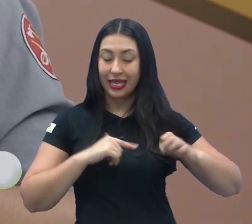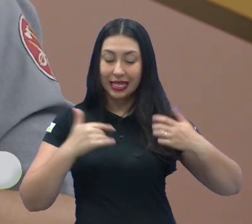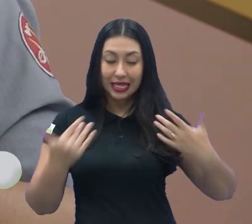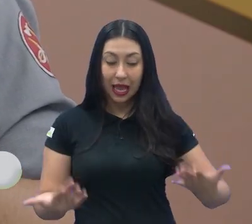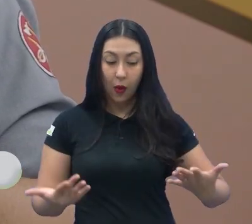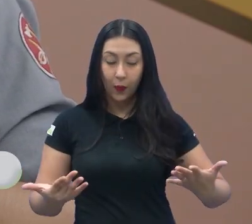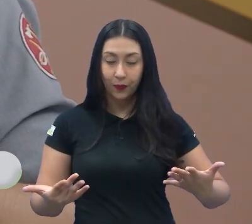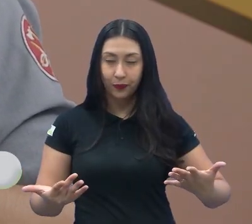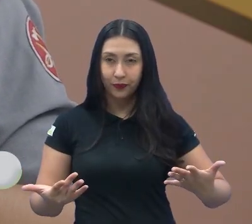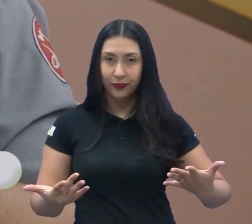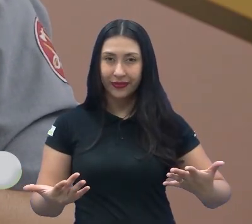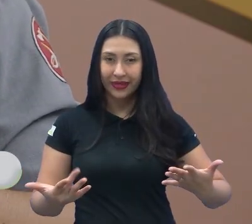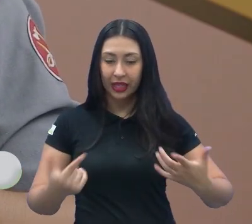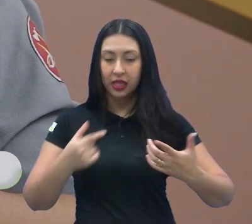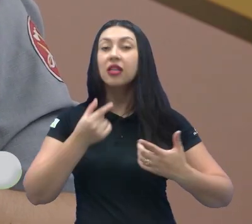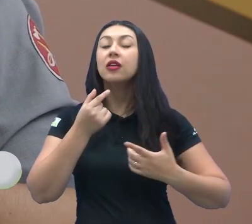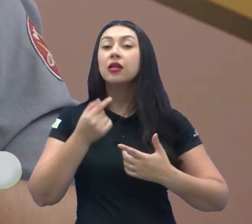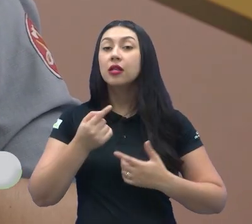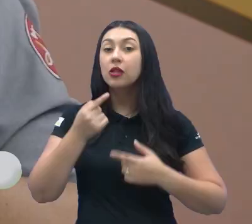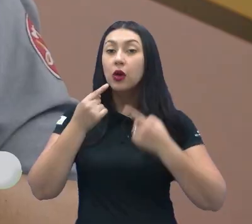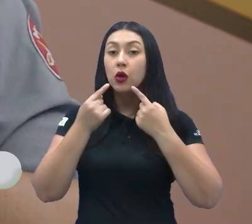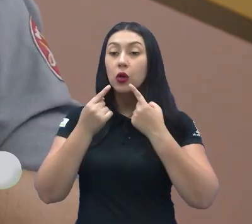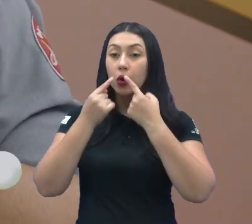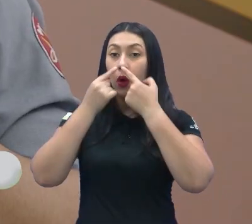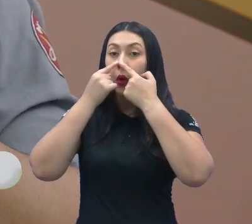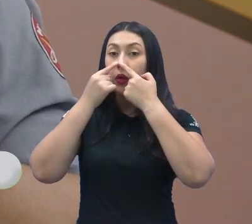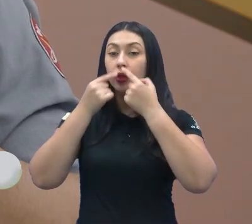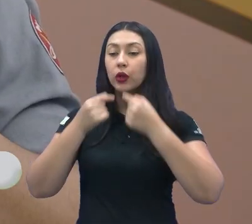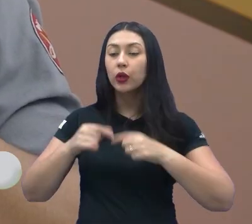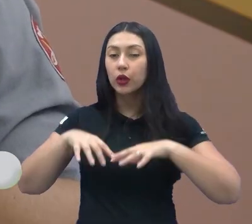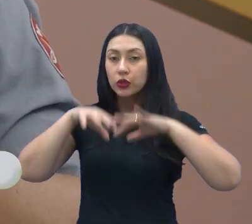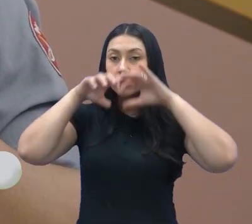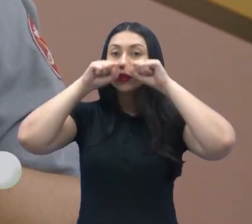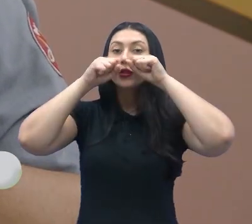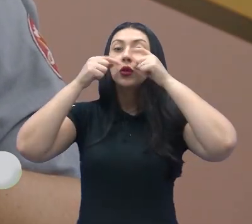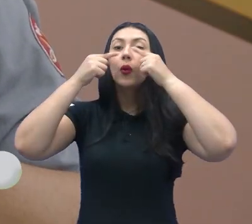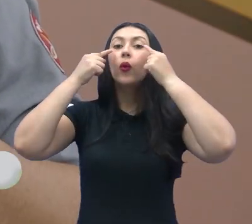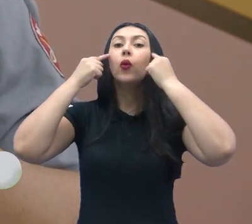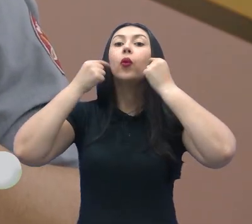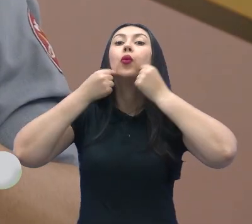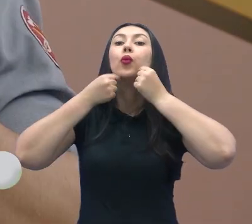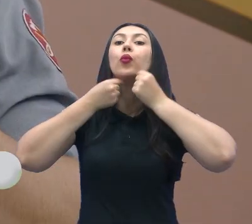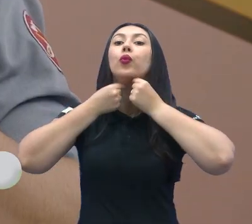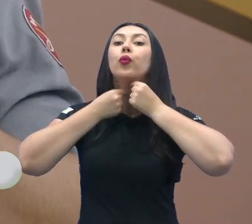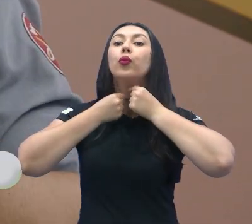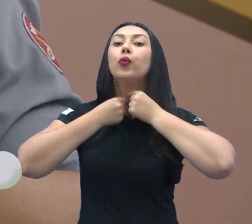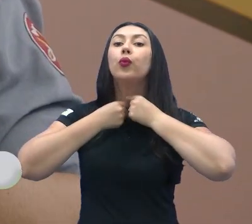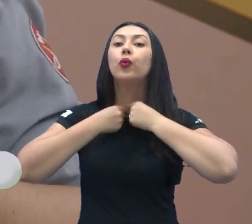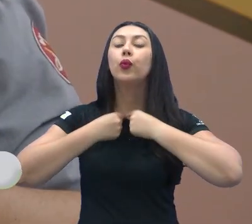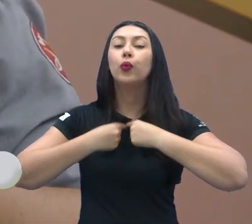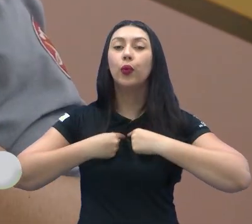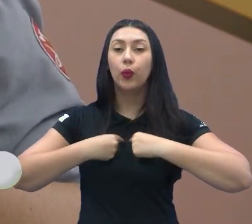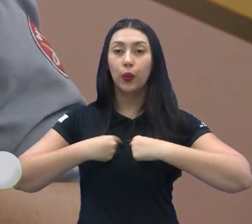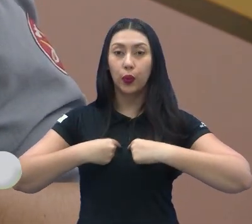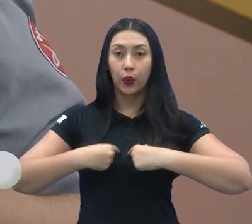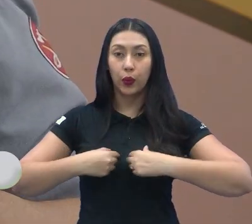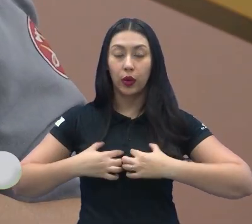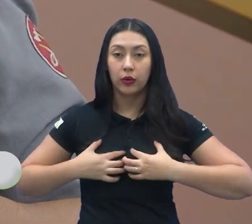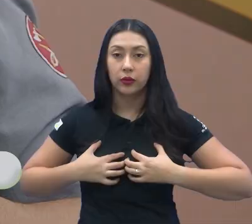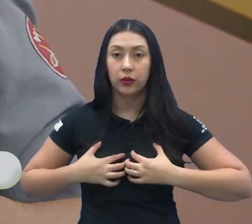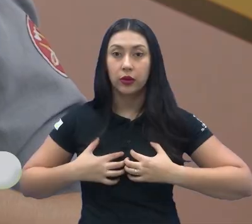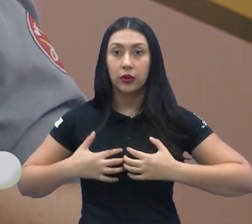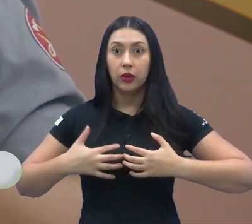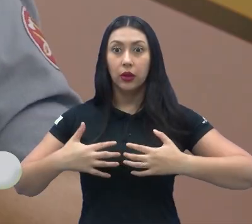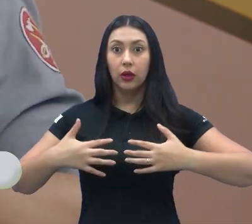se fossem canos, né? Vou trazer dessa maneira, fica mais fácil de entender, que levam o ar, as vias aéreas que são os canos aqui dentro, que levam o ar para